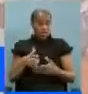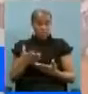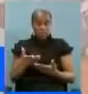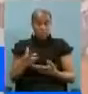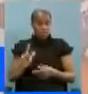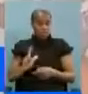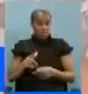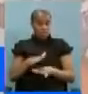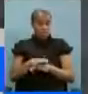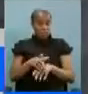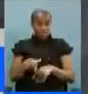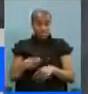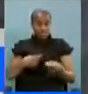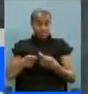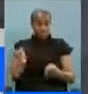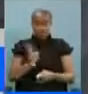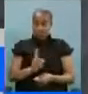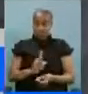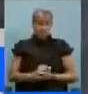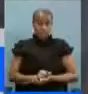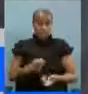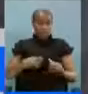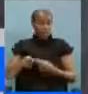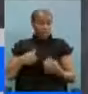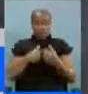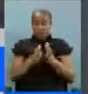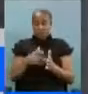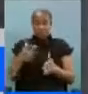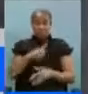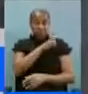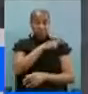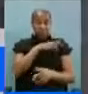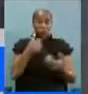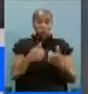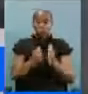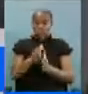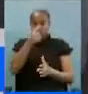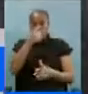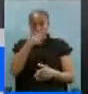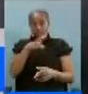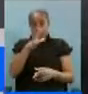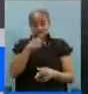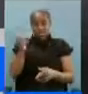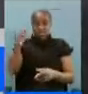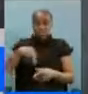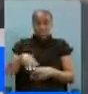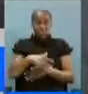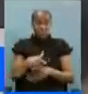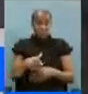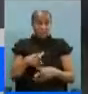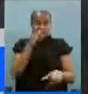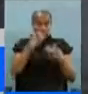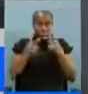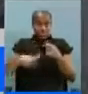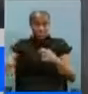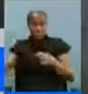peixe ali? Não, senhor. Mercado, tudo tem ser onde? Mercado, tudo cheio, tudo, tudo. Eu só ponho a menina ali, que as gente que